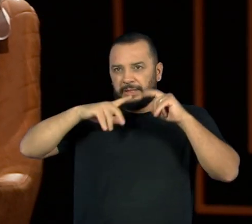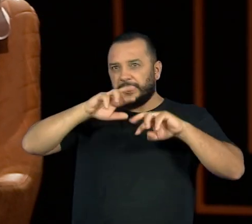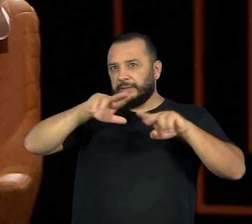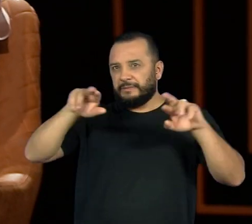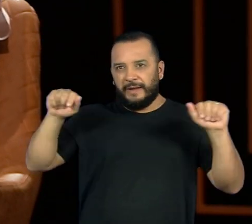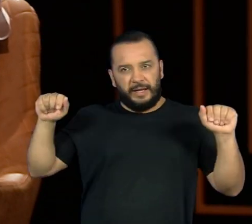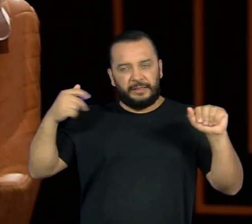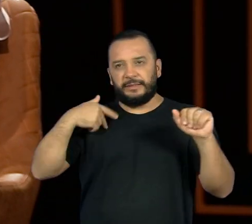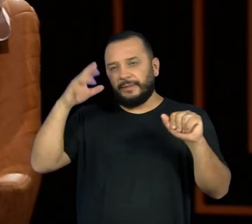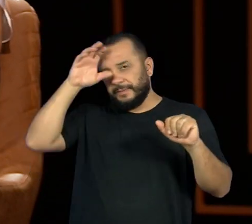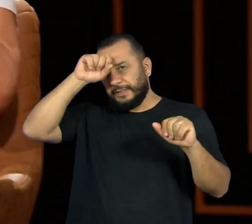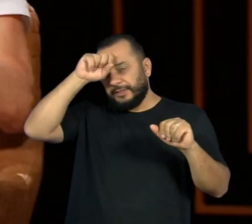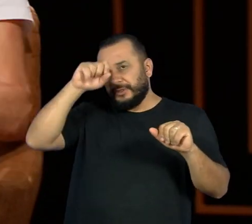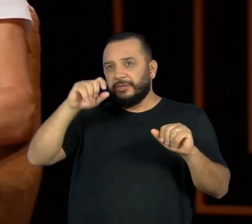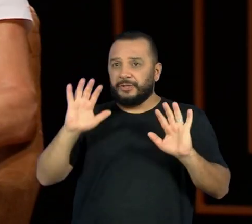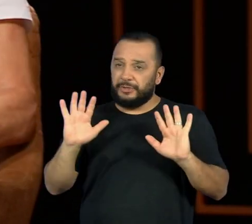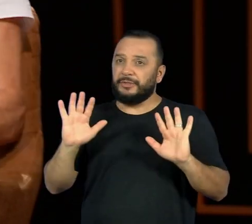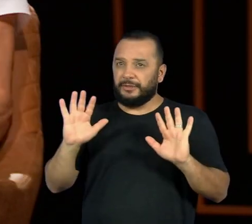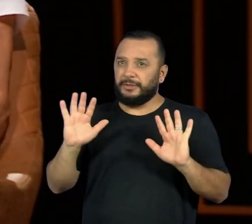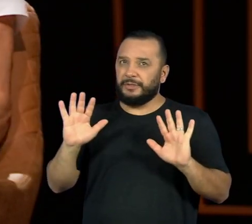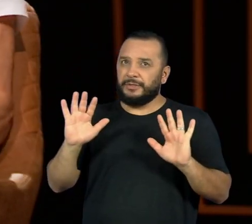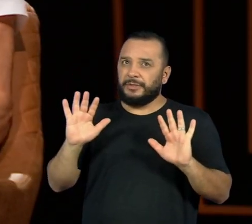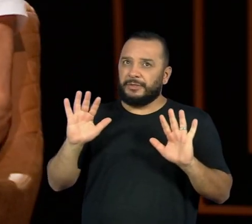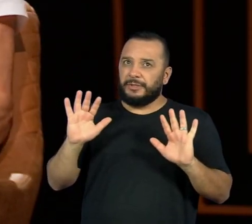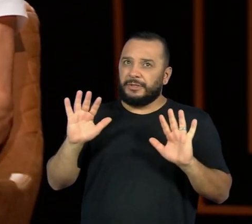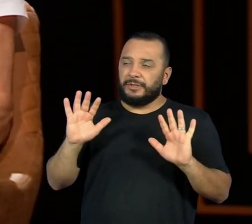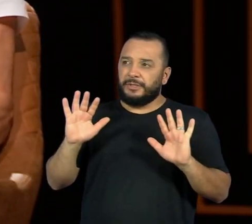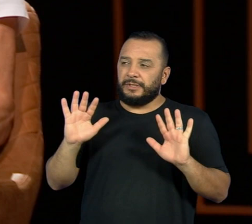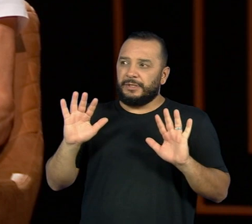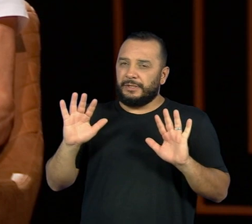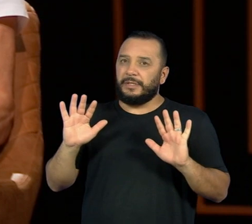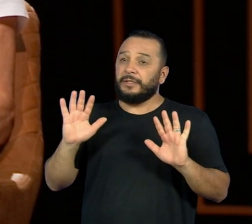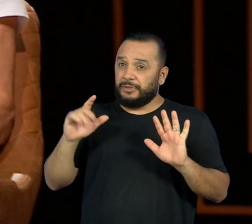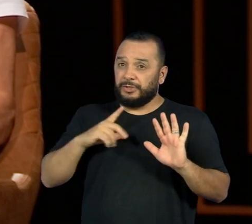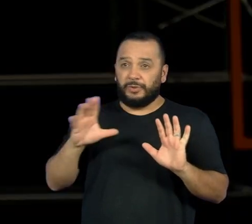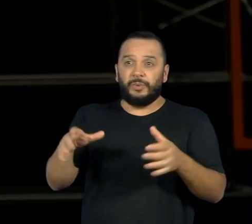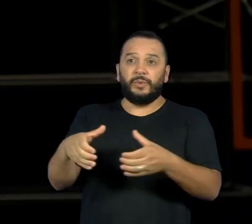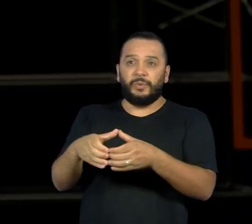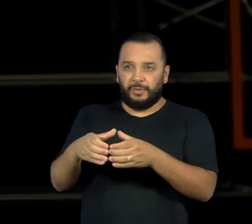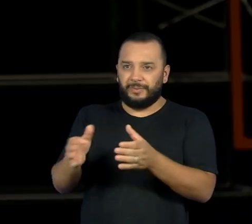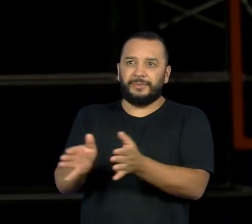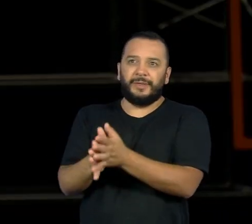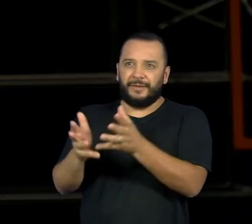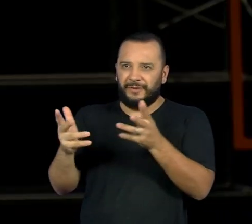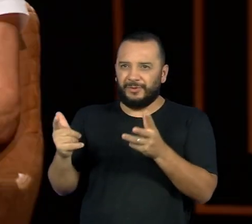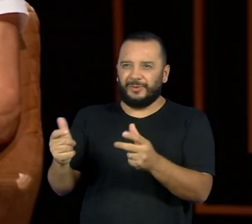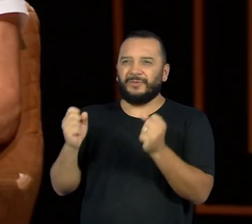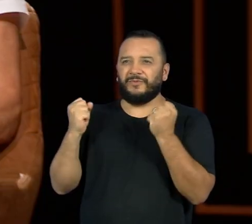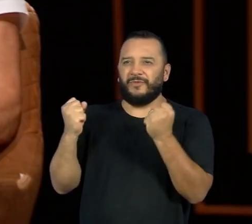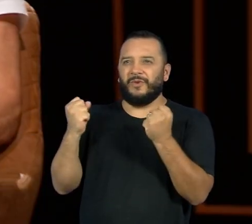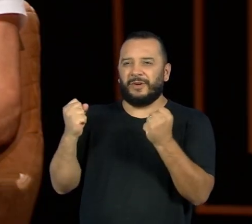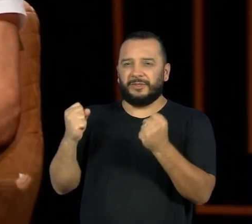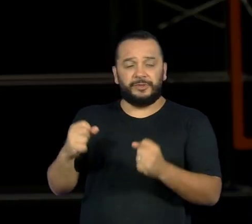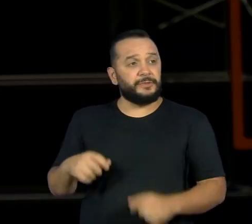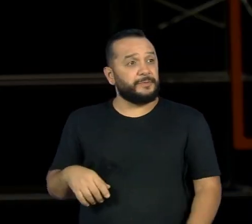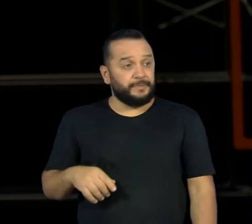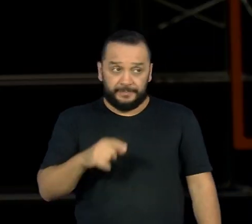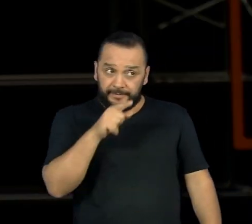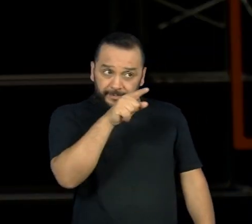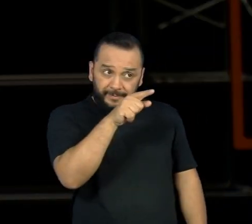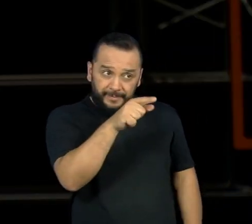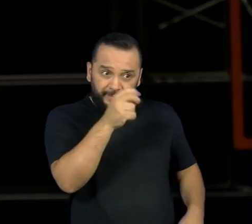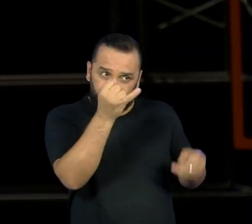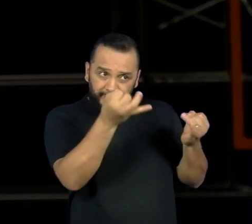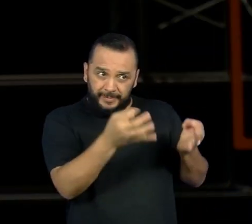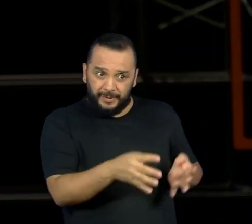De fora para dentro, não, assim, era um elenco. Era um mergulho mesmo, né? Forte, Agora, você estava comentando,